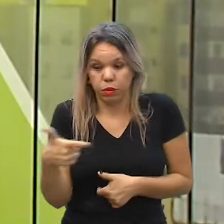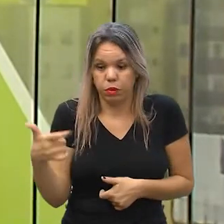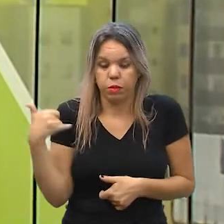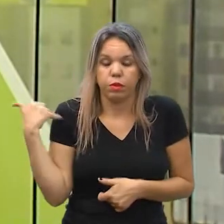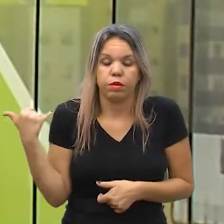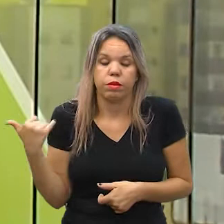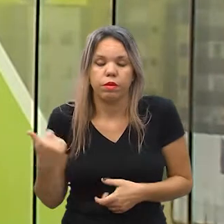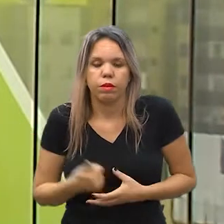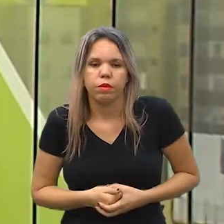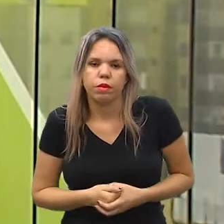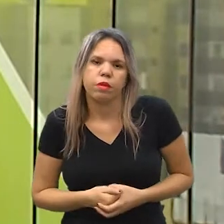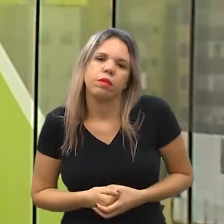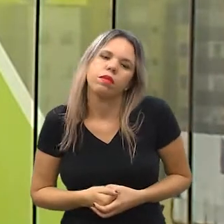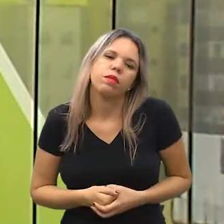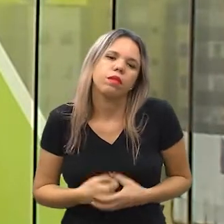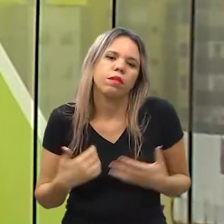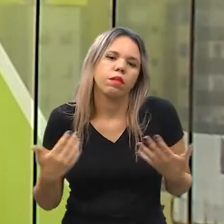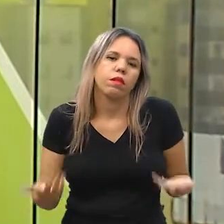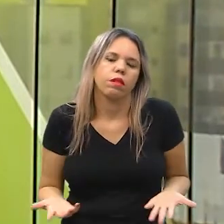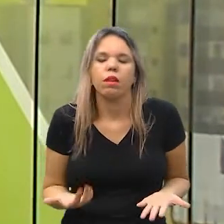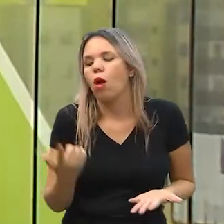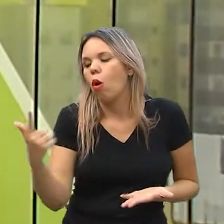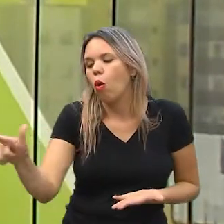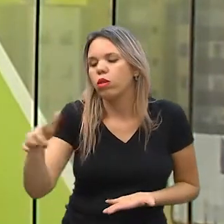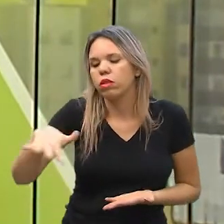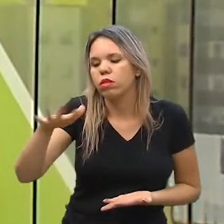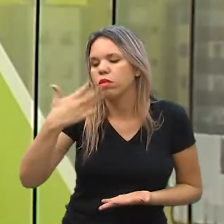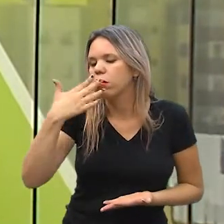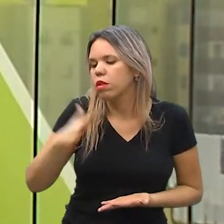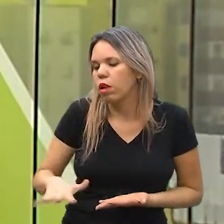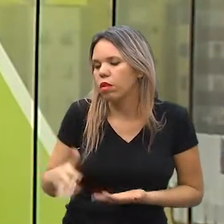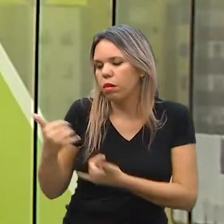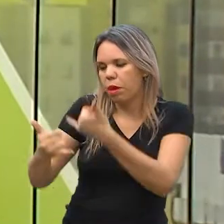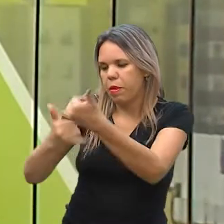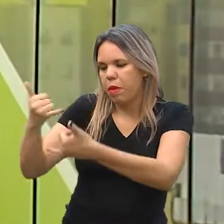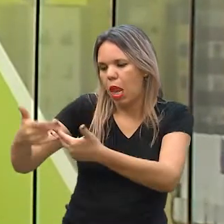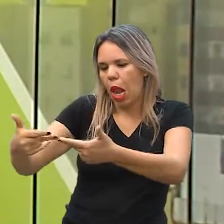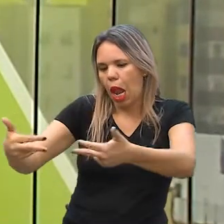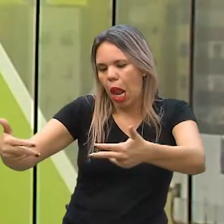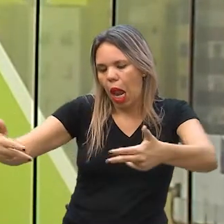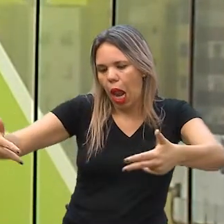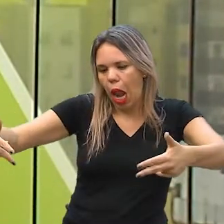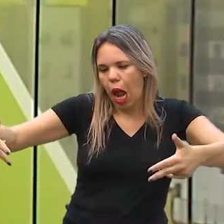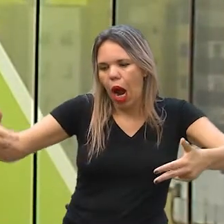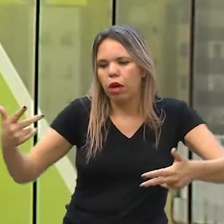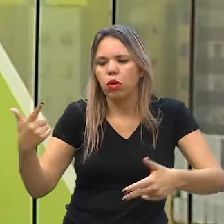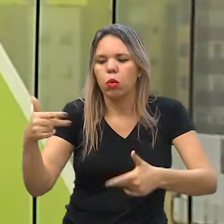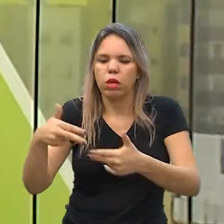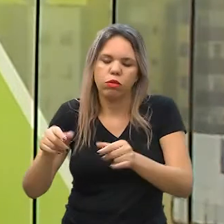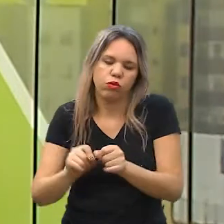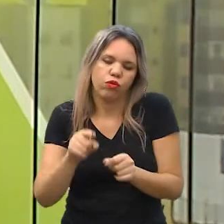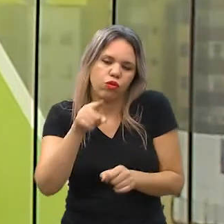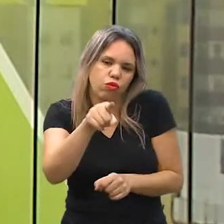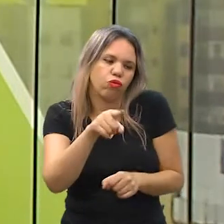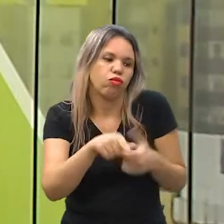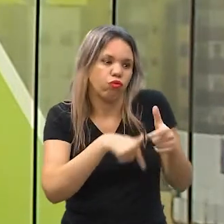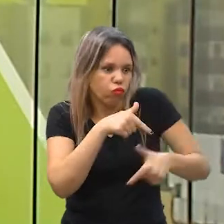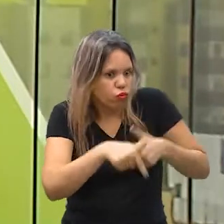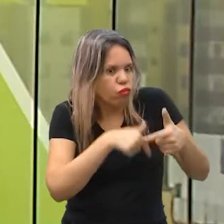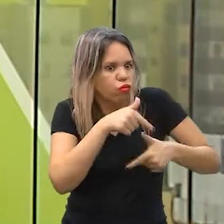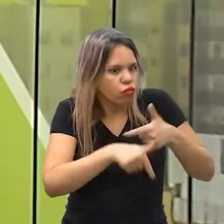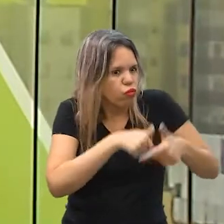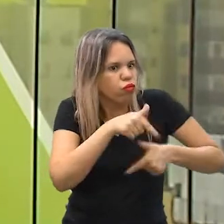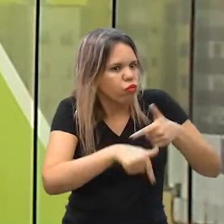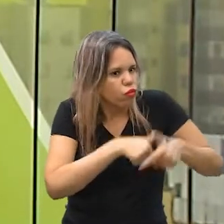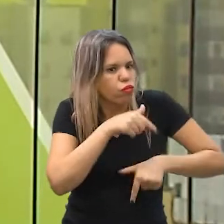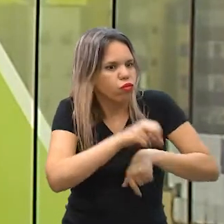aos 12 anos quando as outras crianças estavam brincando, estavam fazendo outras atividades, você já estava